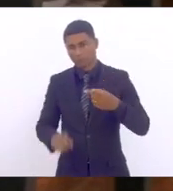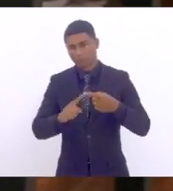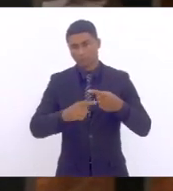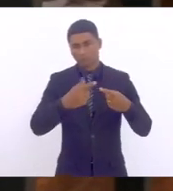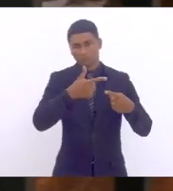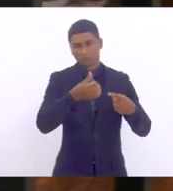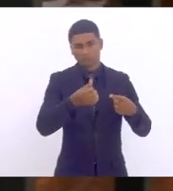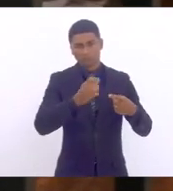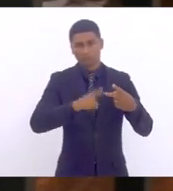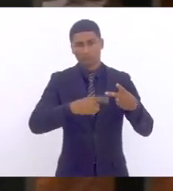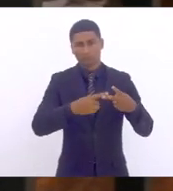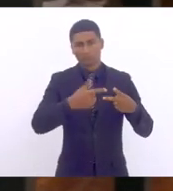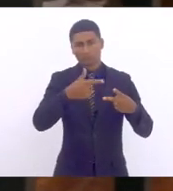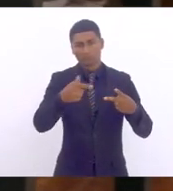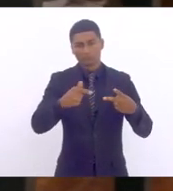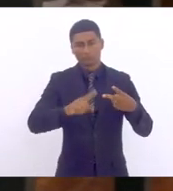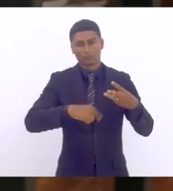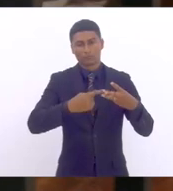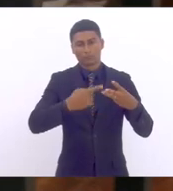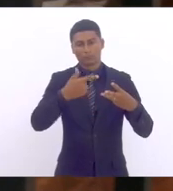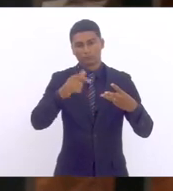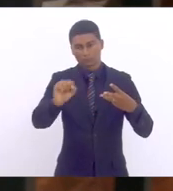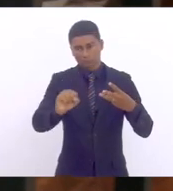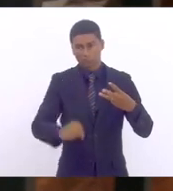26, 27 e 28, enquanto